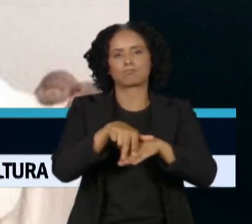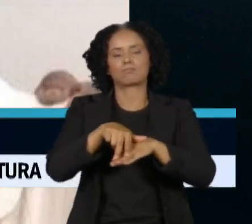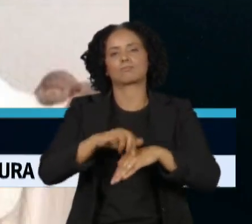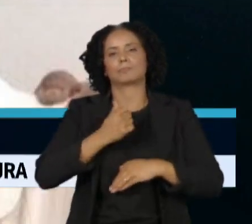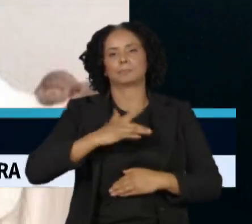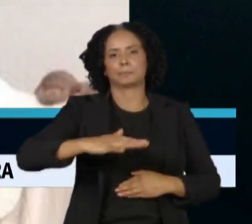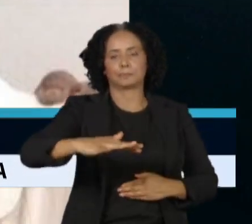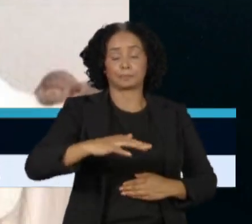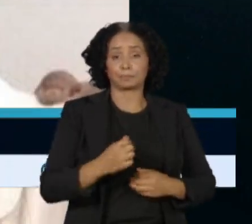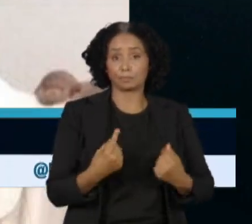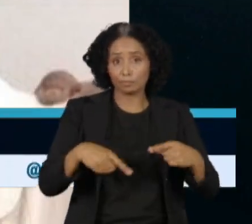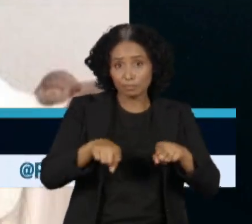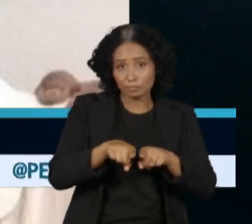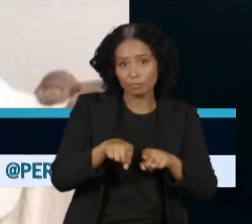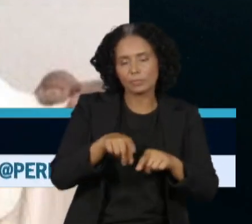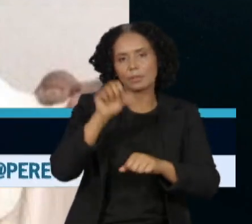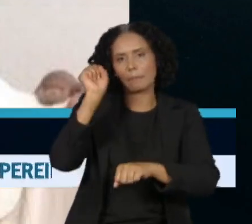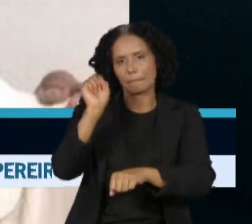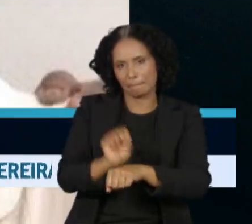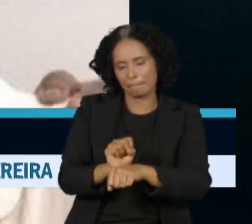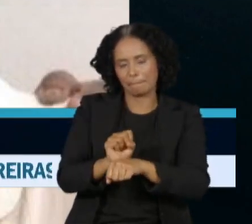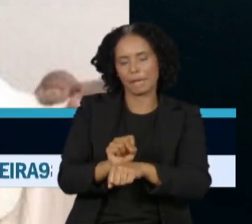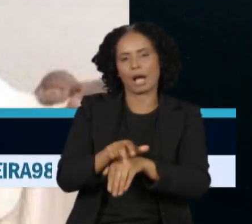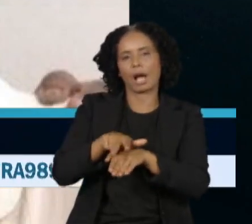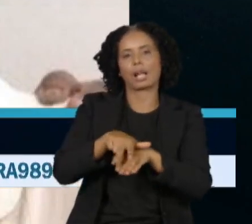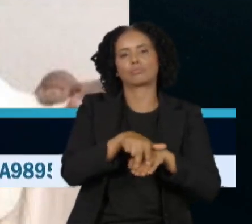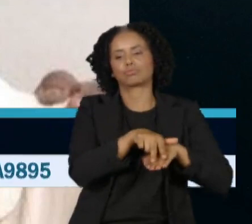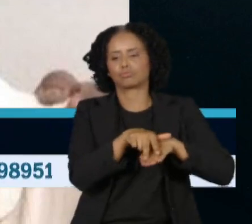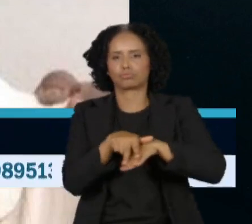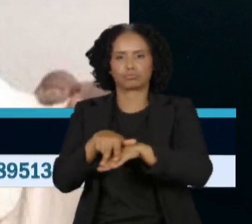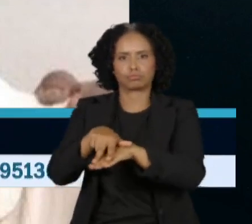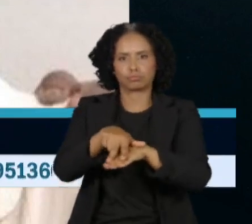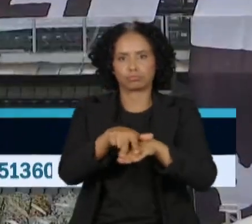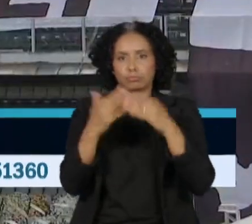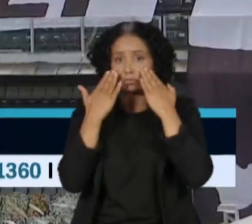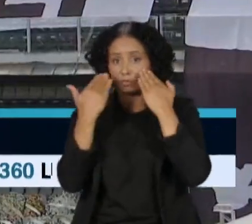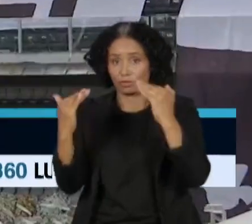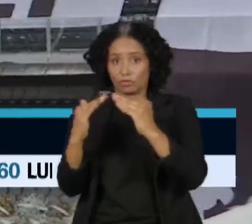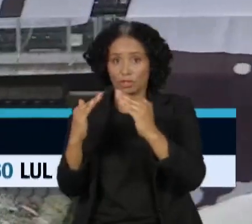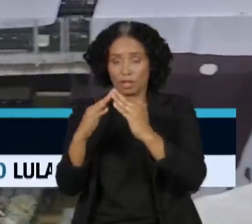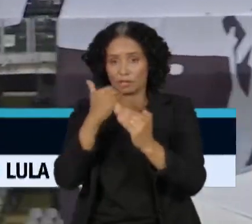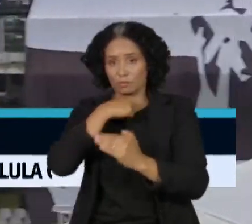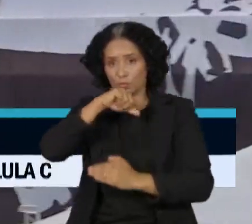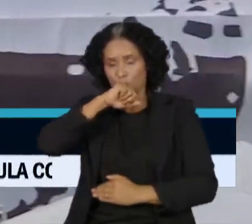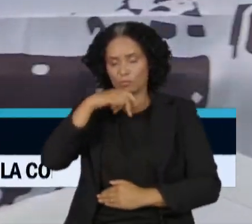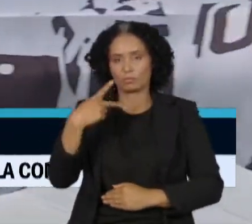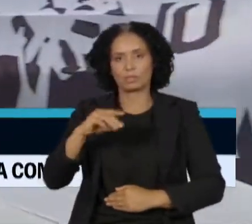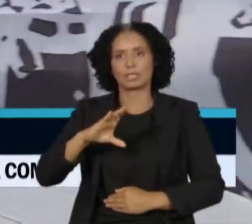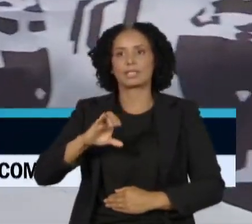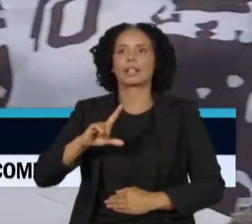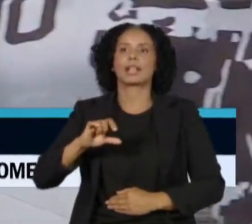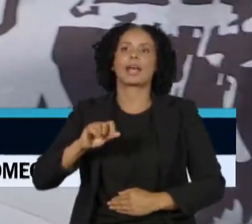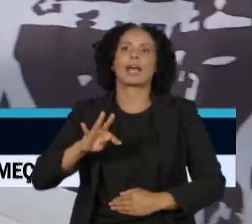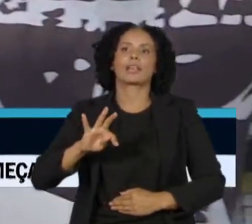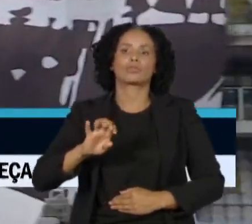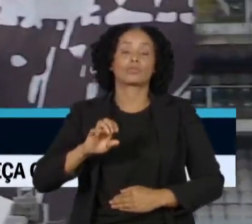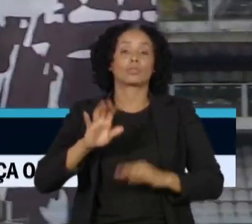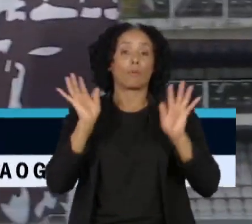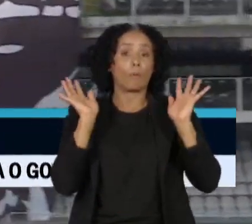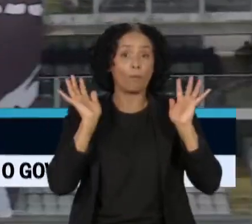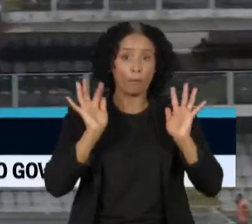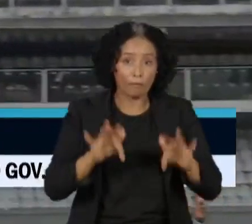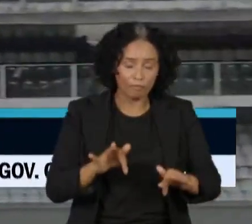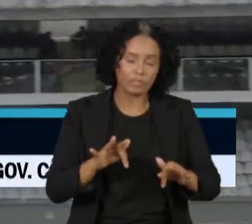O trajeto deve contar com uma parada na casa de Dona Celeste, mãe do ex-jogador. Ao fim, Pelé descansará no Memorial